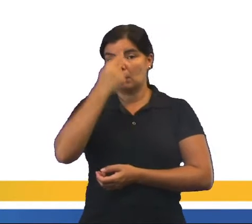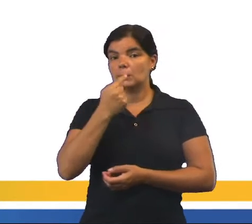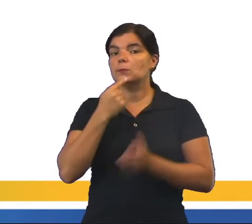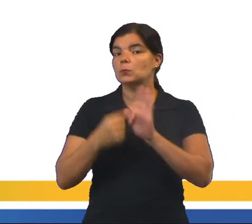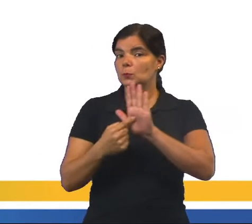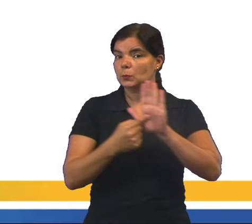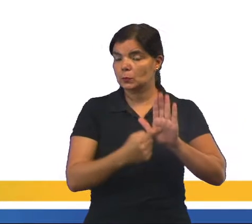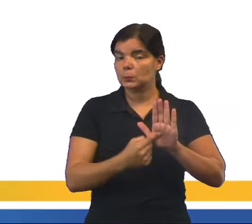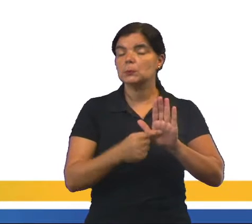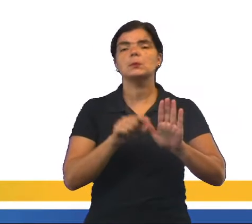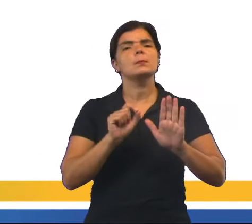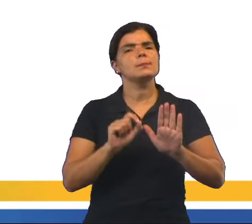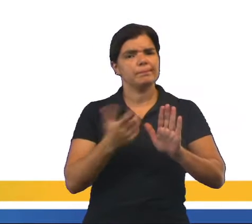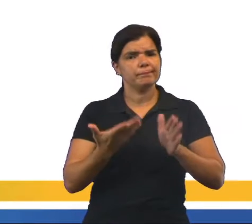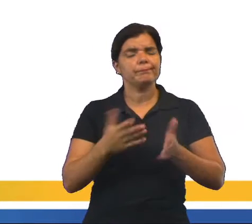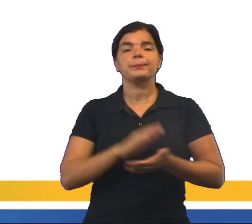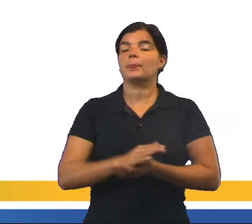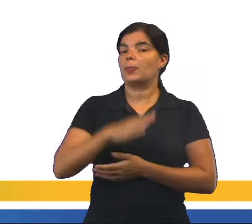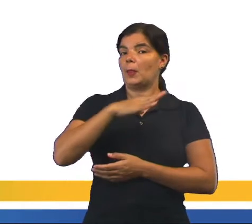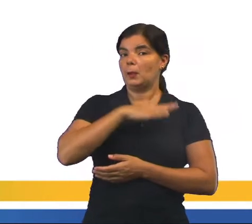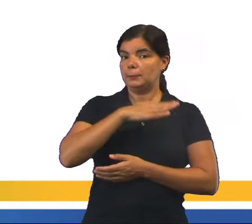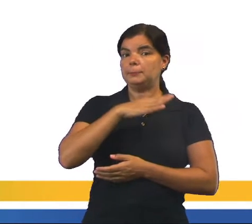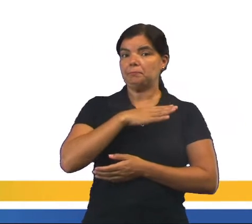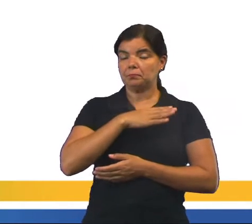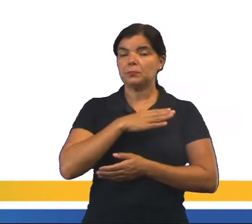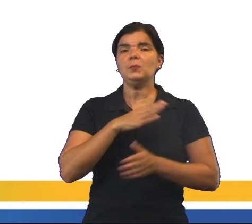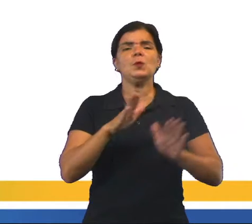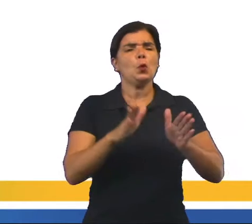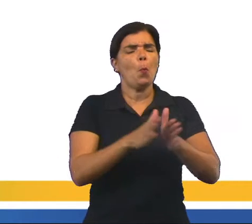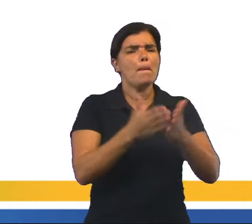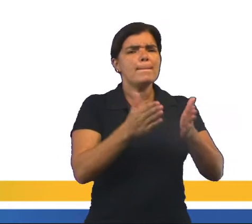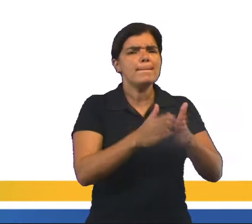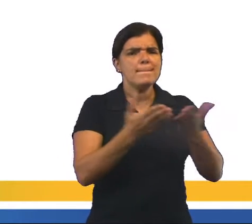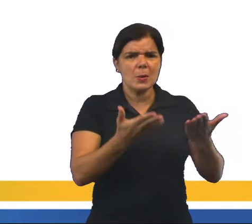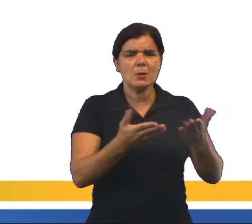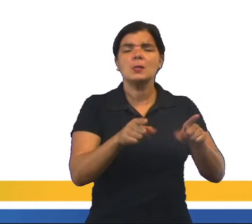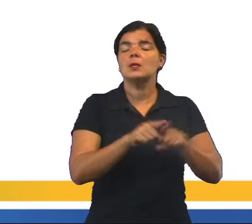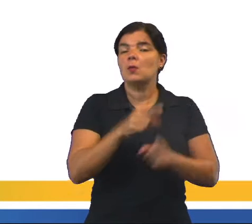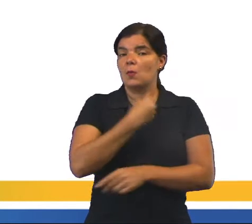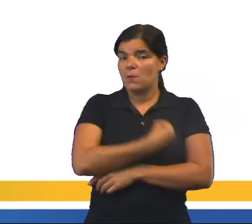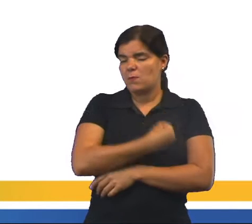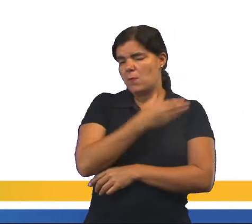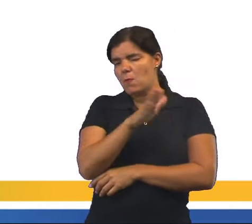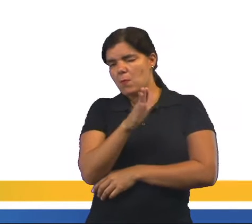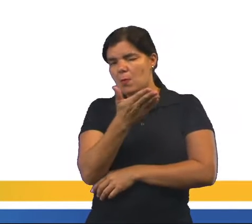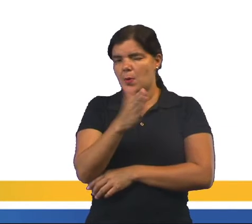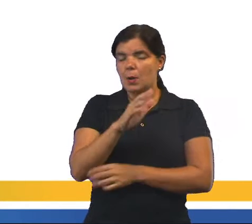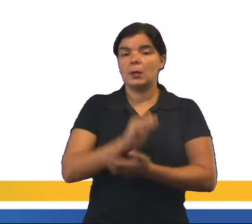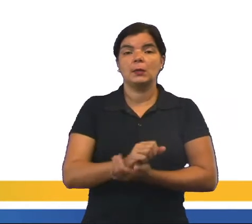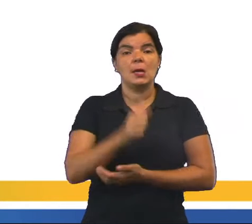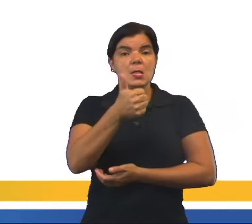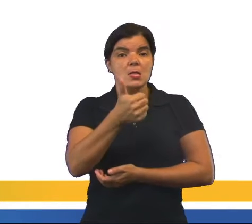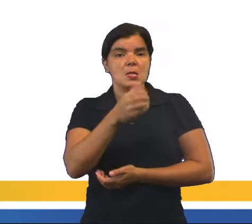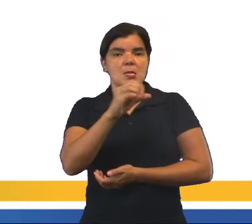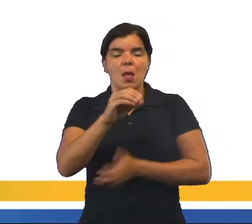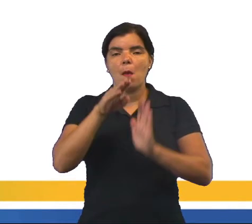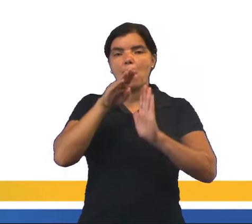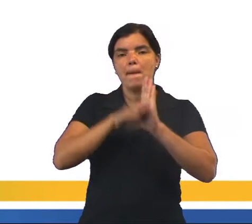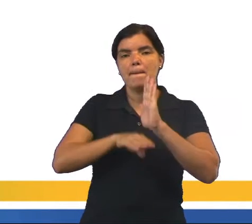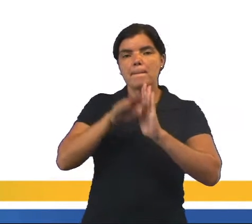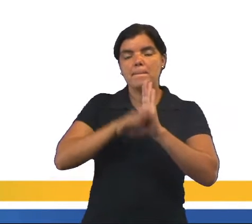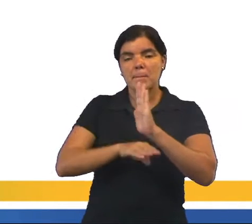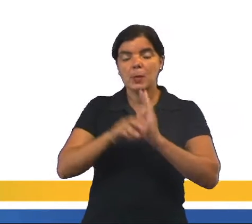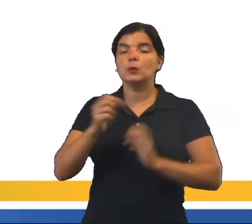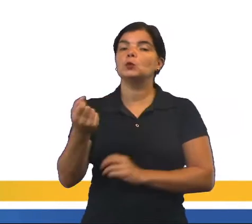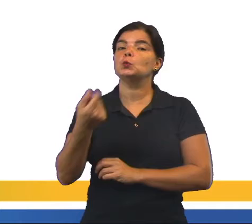Quem mora em Paraisópolis, uma das maiores favelas da cidade, vive em média 10 anos menos do